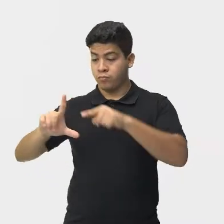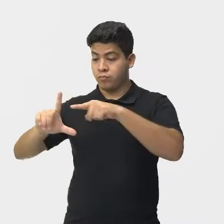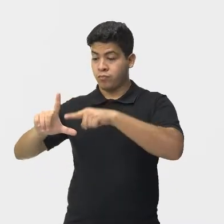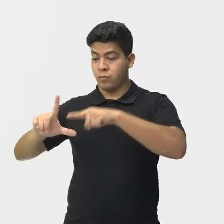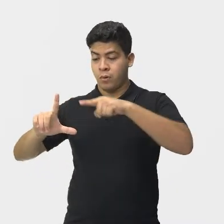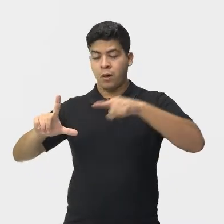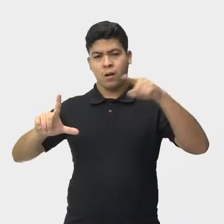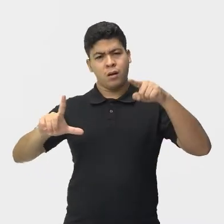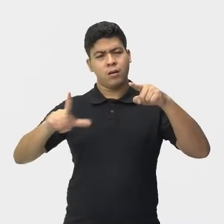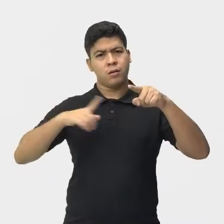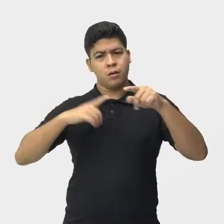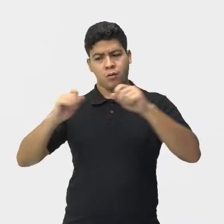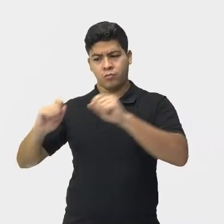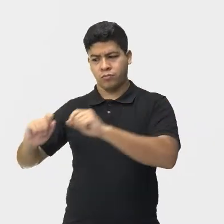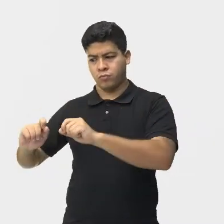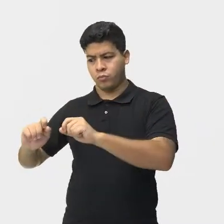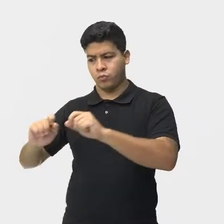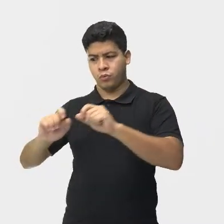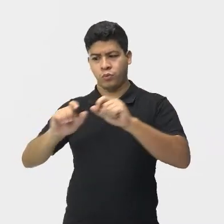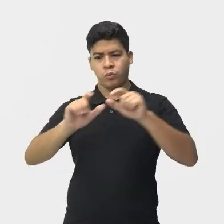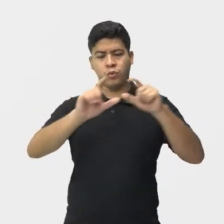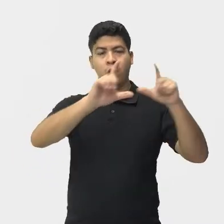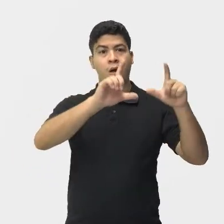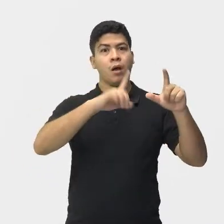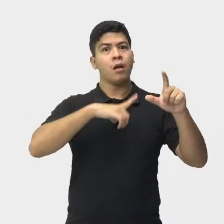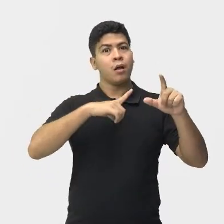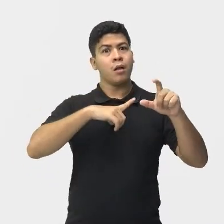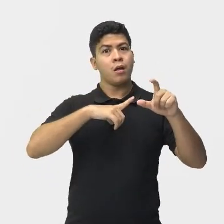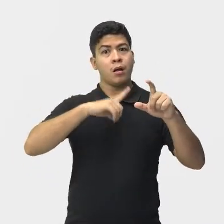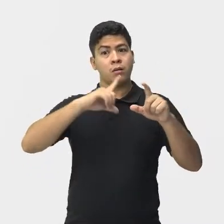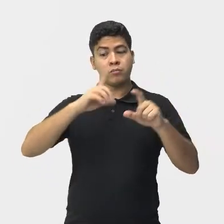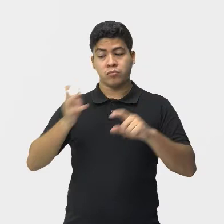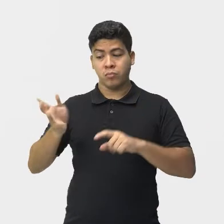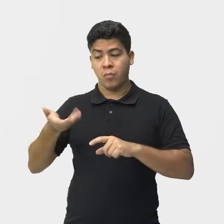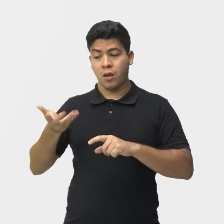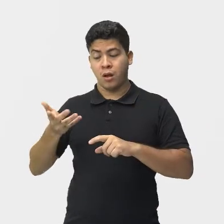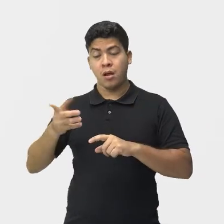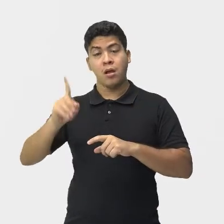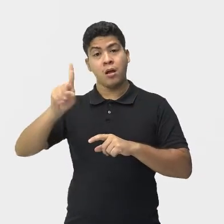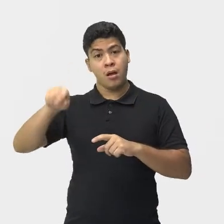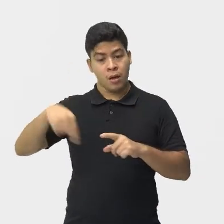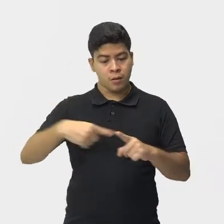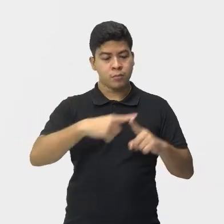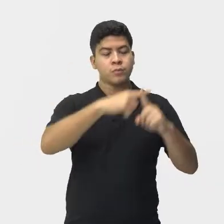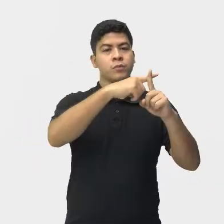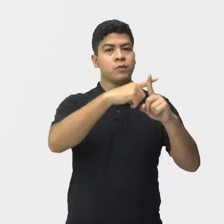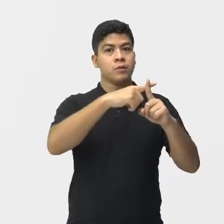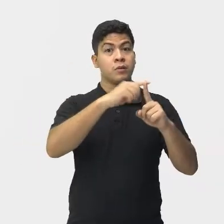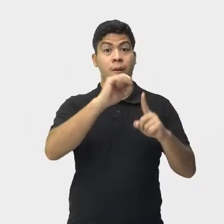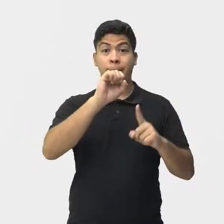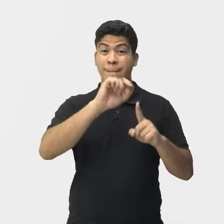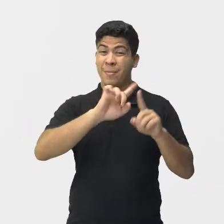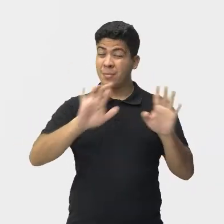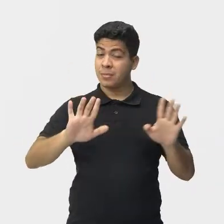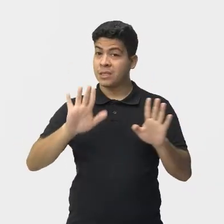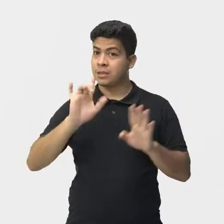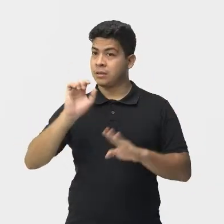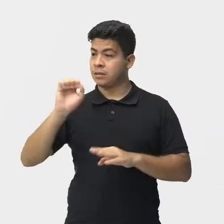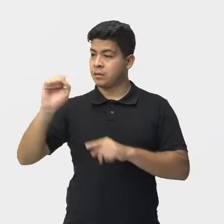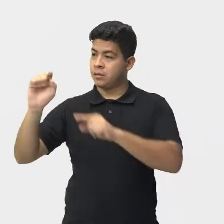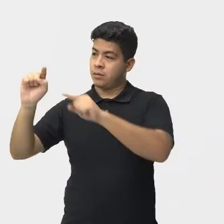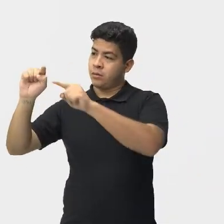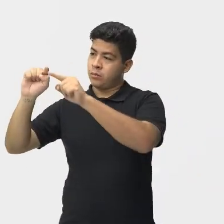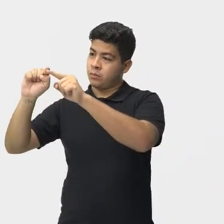for crescente, é porque a aceleração é positiva, e o gráfico da velocidade com a função decrescente, a gente tem uma aceleração